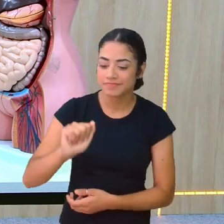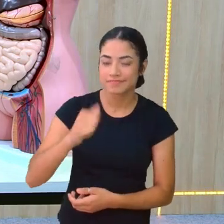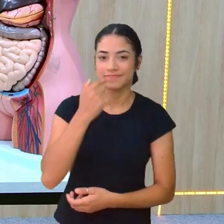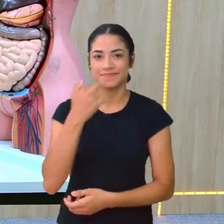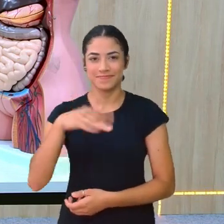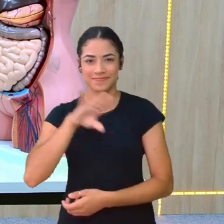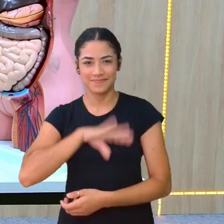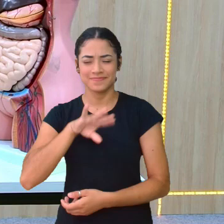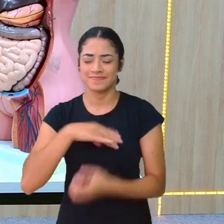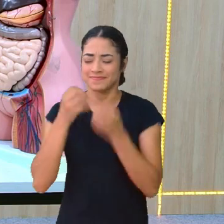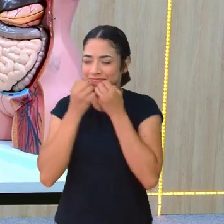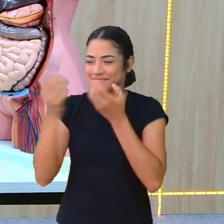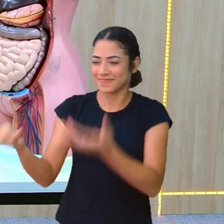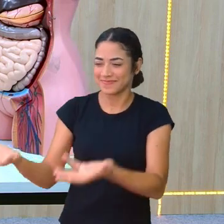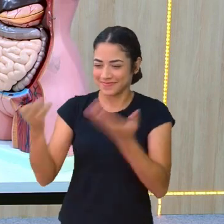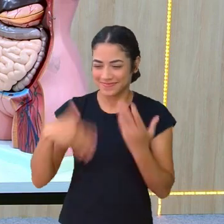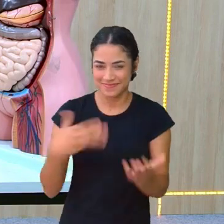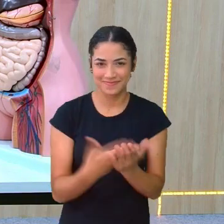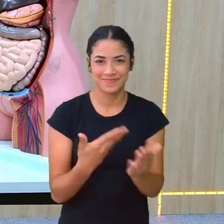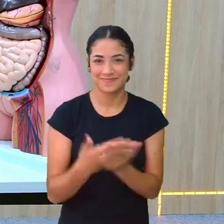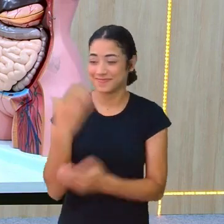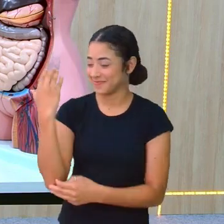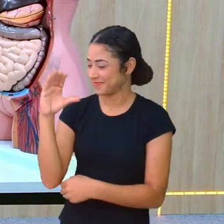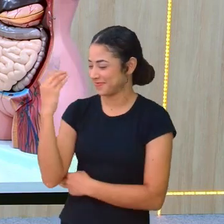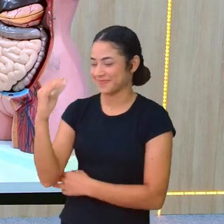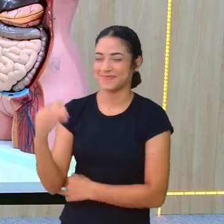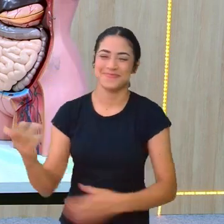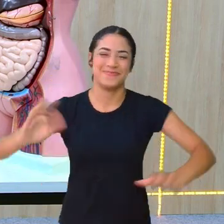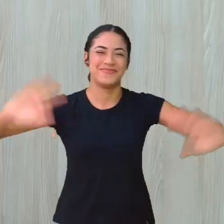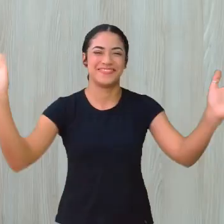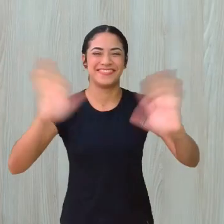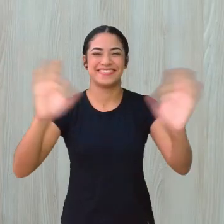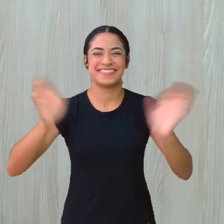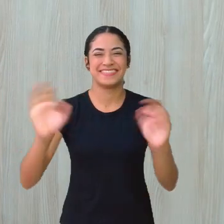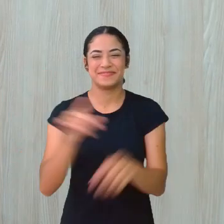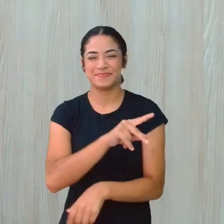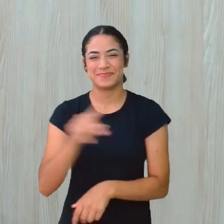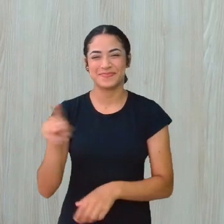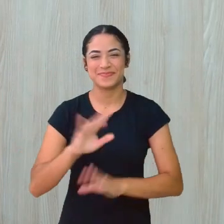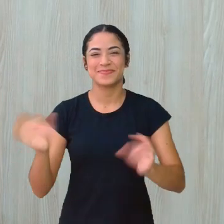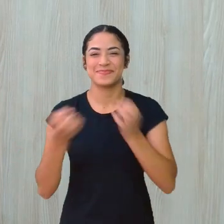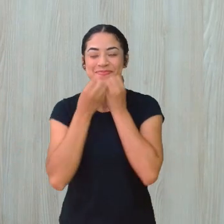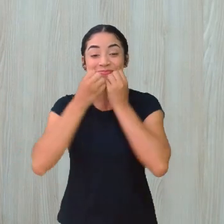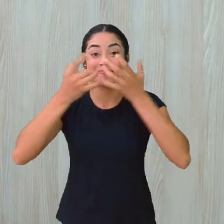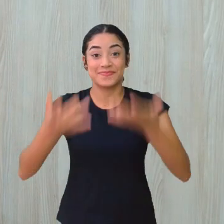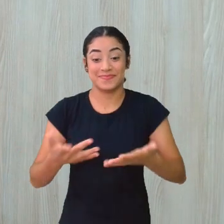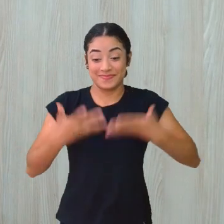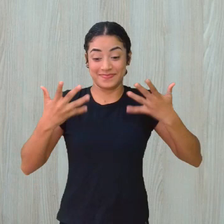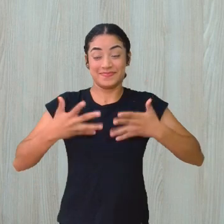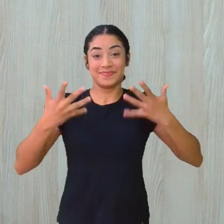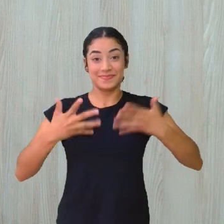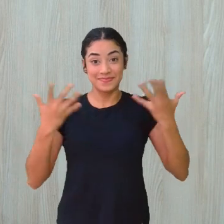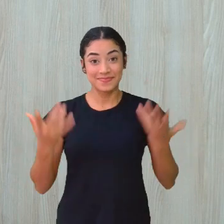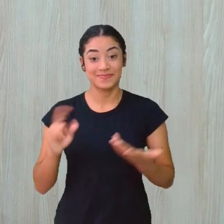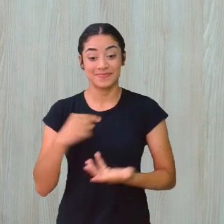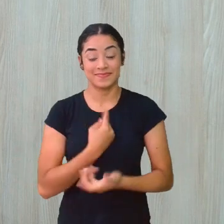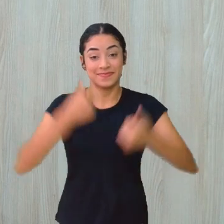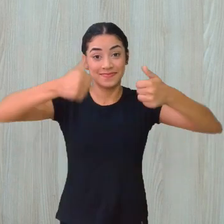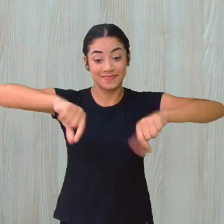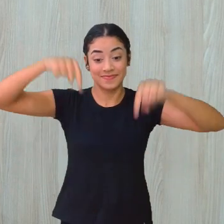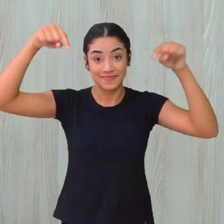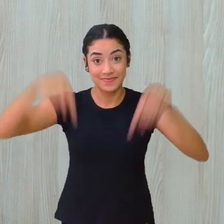bem-vinda a uma aula de ciência. Olá, professora Isabel, é sempre uma alegria estar aqui, não é, na aula